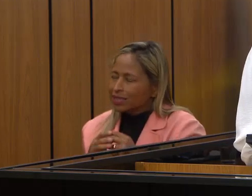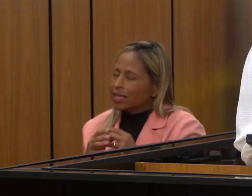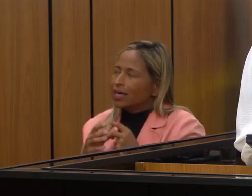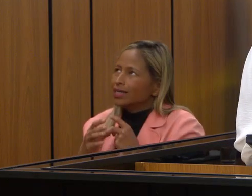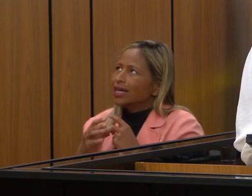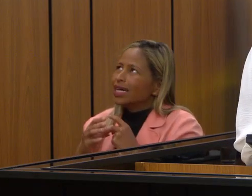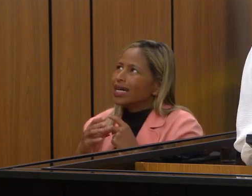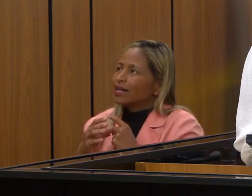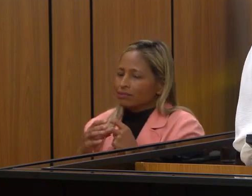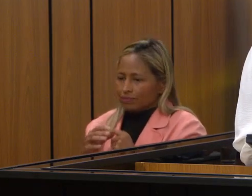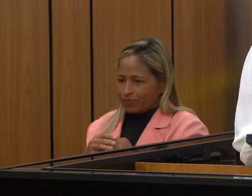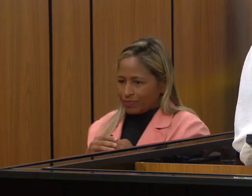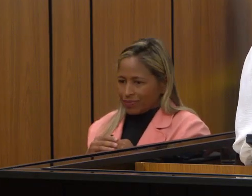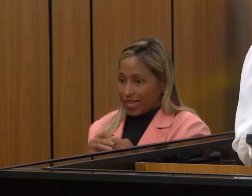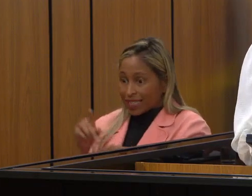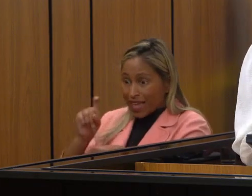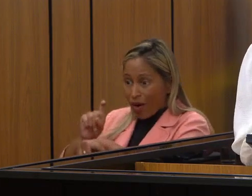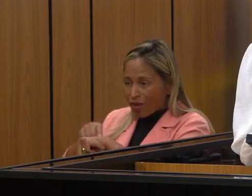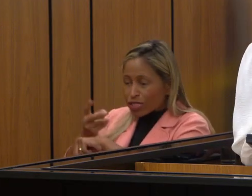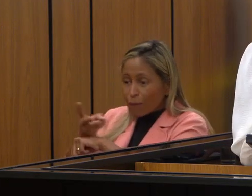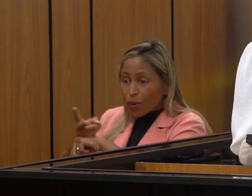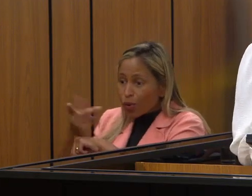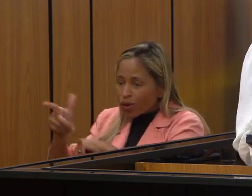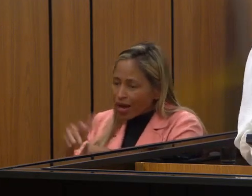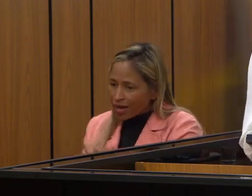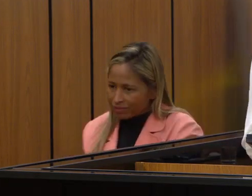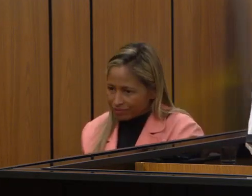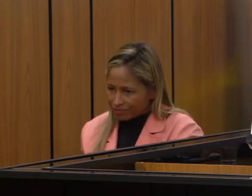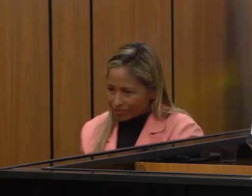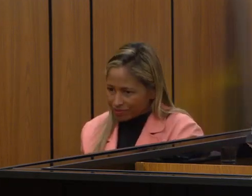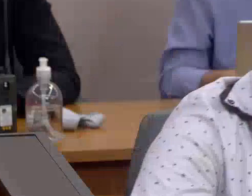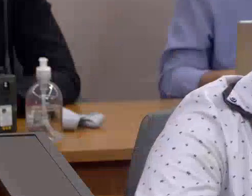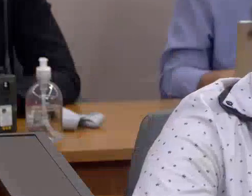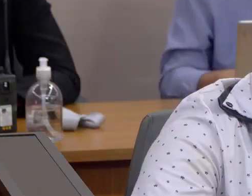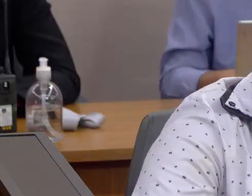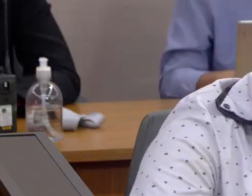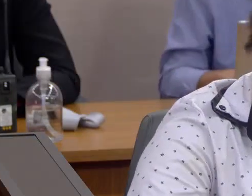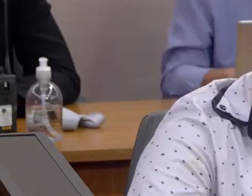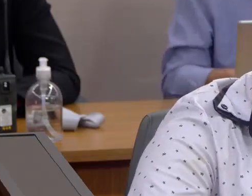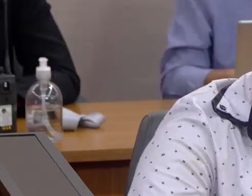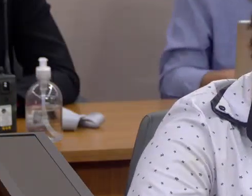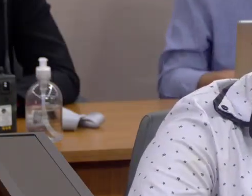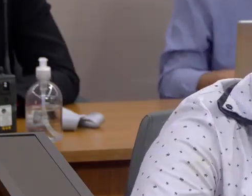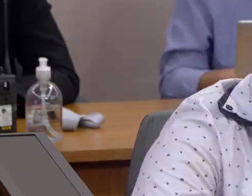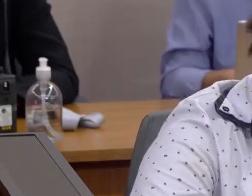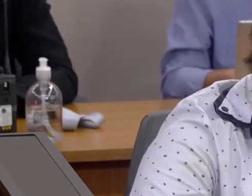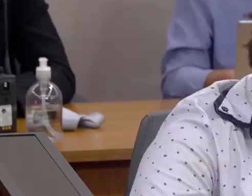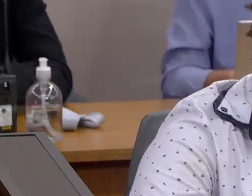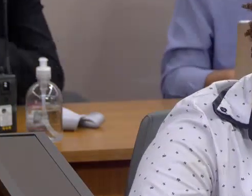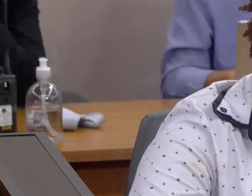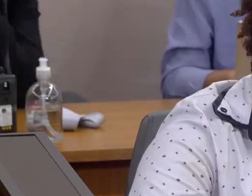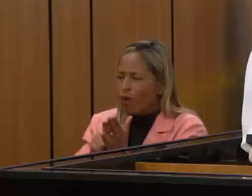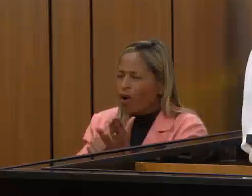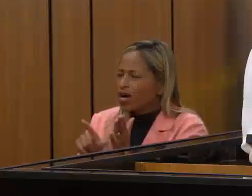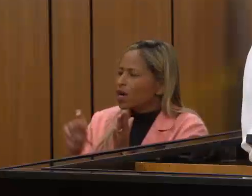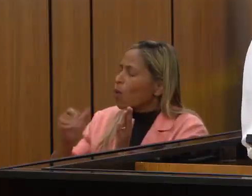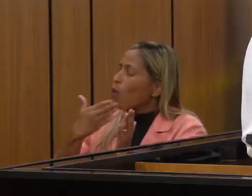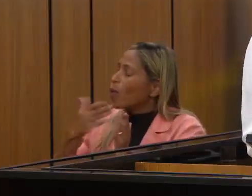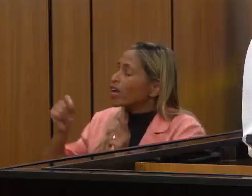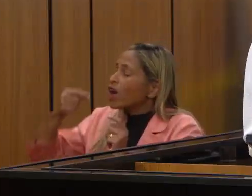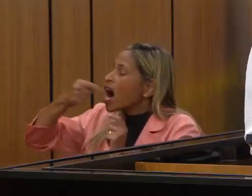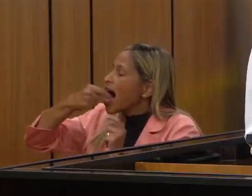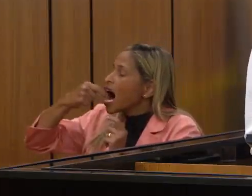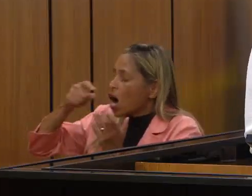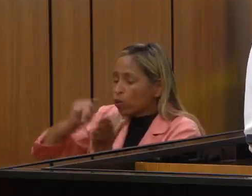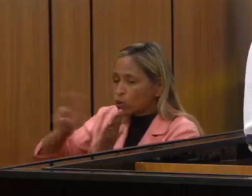porque você tem que procurar um outro profissional para terminar um serviço não temos acesso ao prontuário nos negaram até isso ninguém